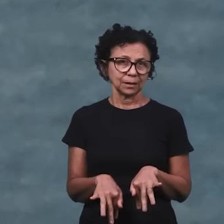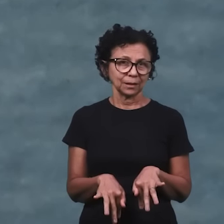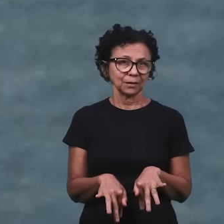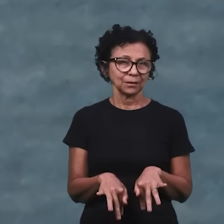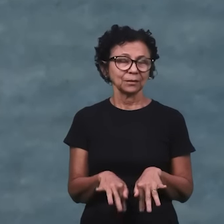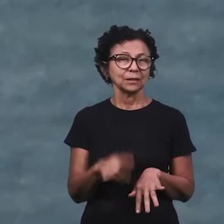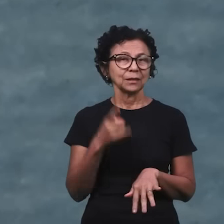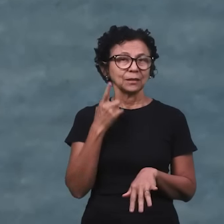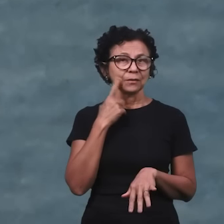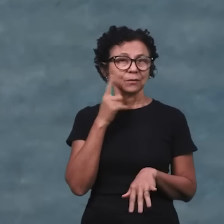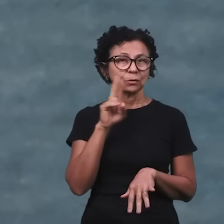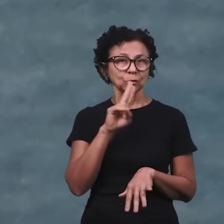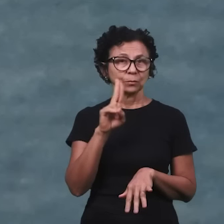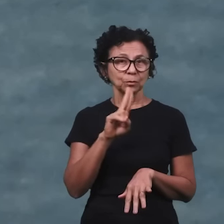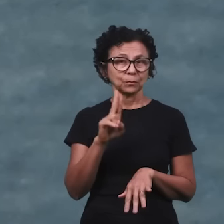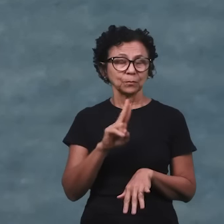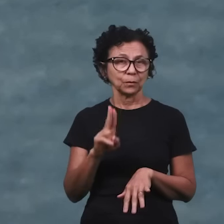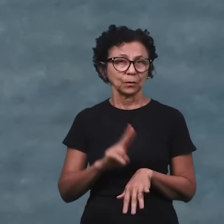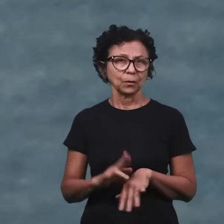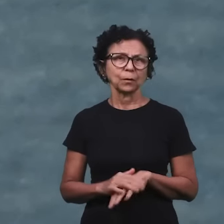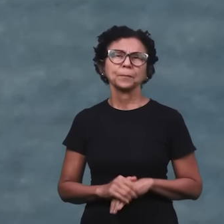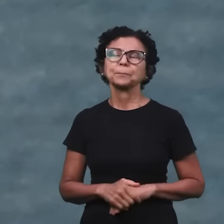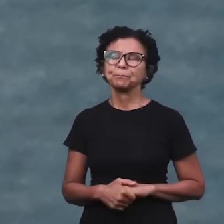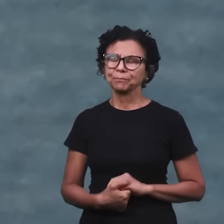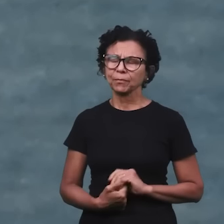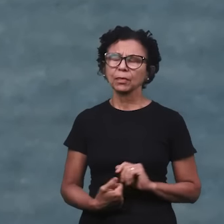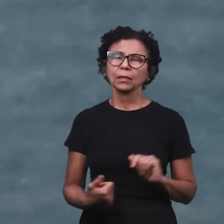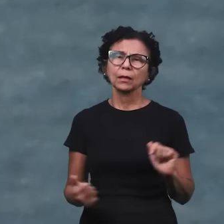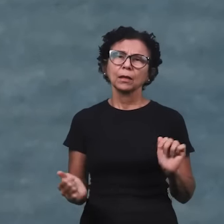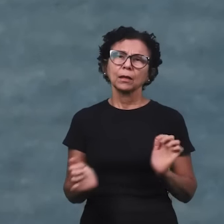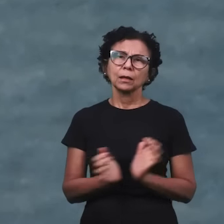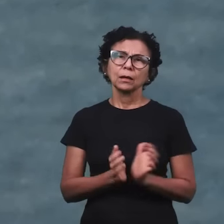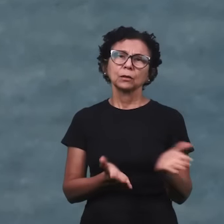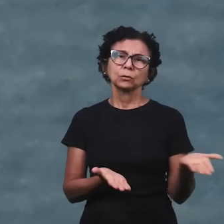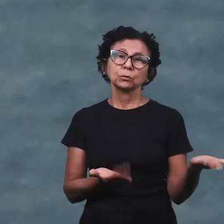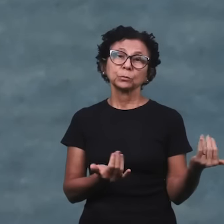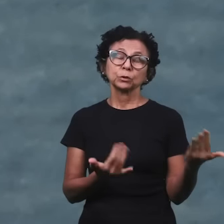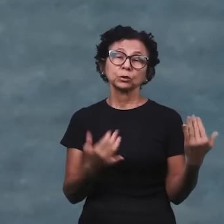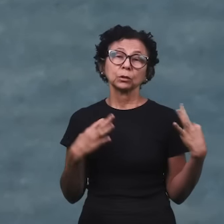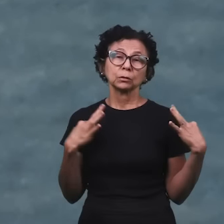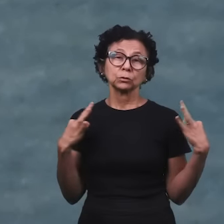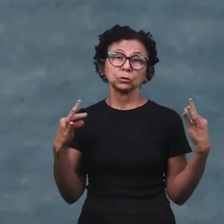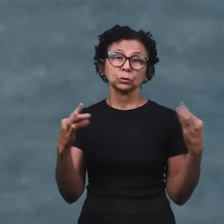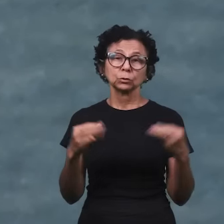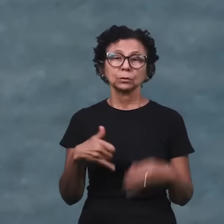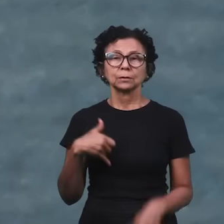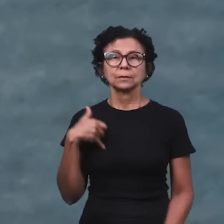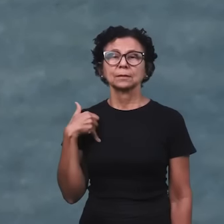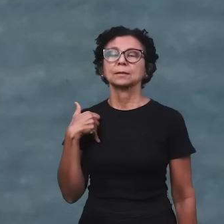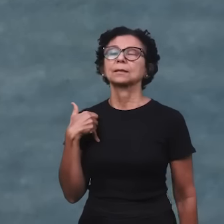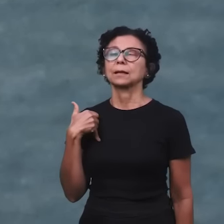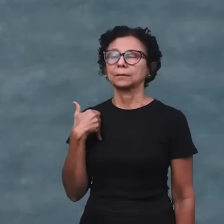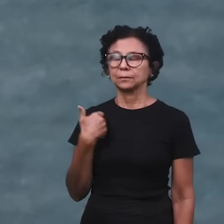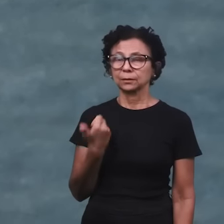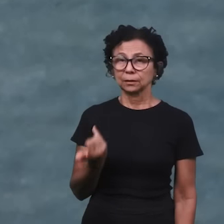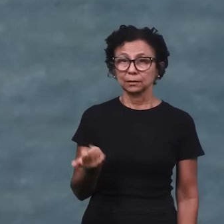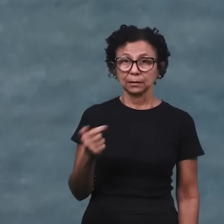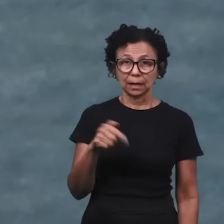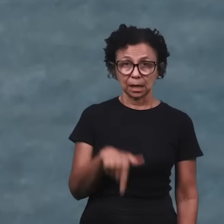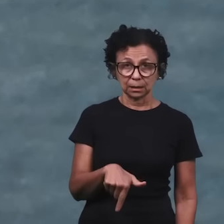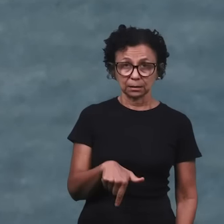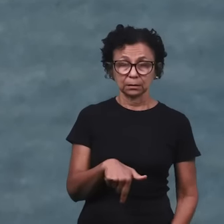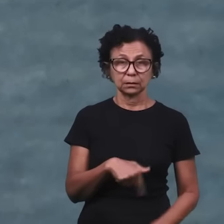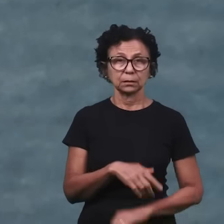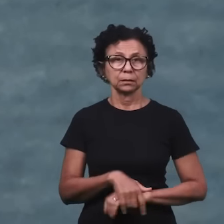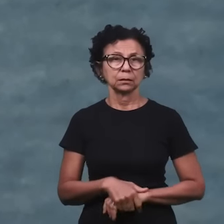que fazem o programa. É um programa de jovens feito por jovens para jovens de todas as idades. É um programa onde o jovem fala, né? A gente falava